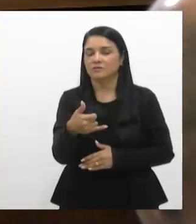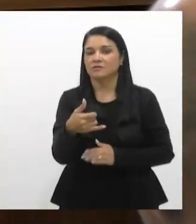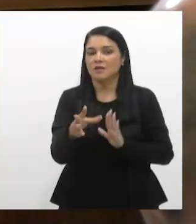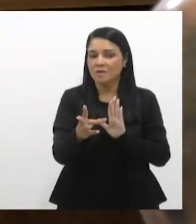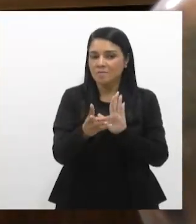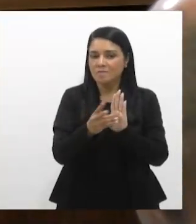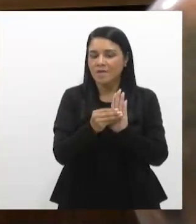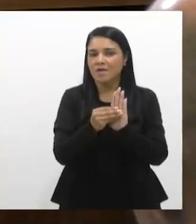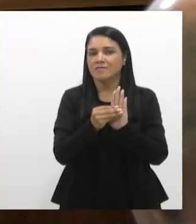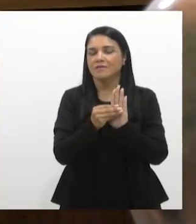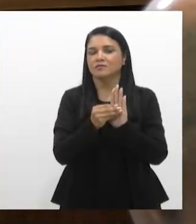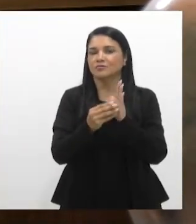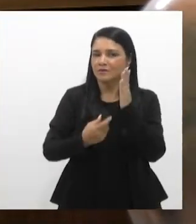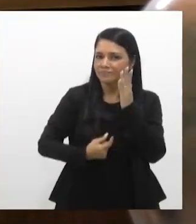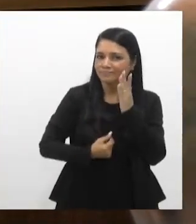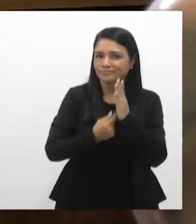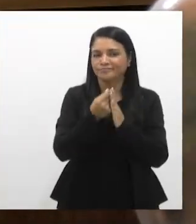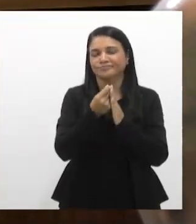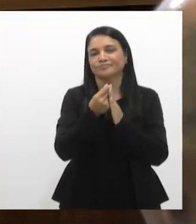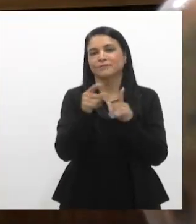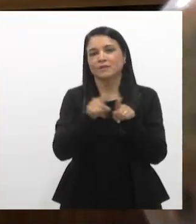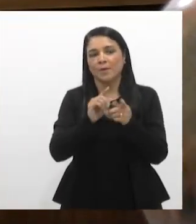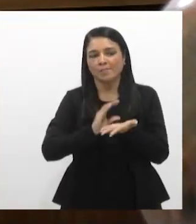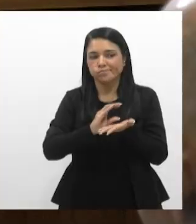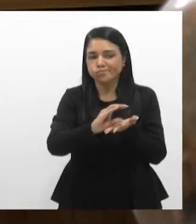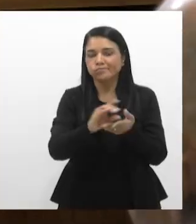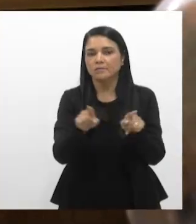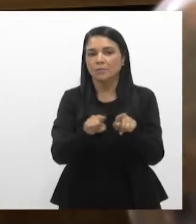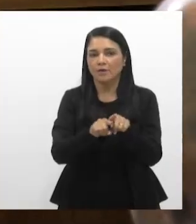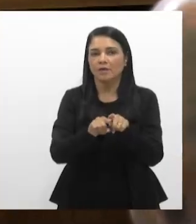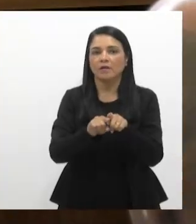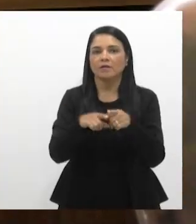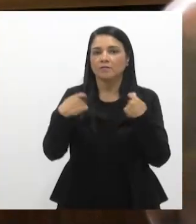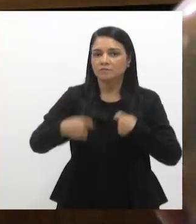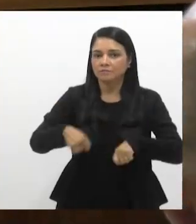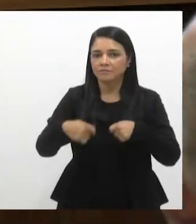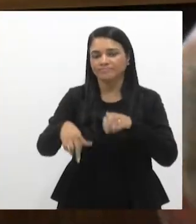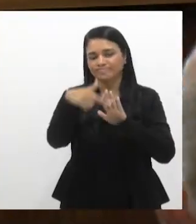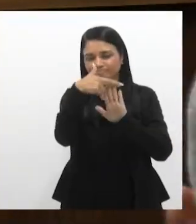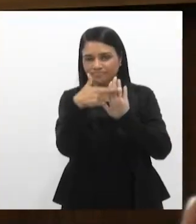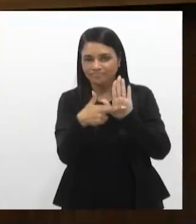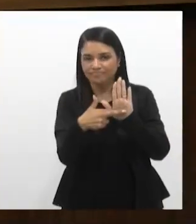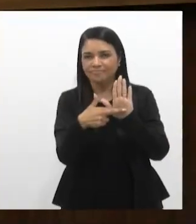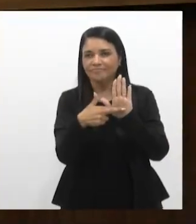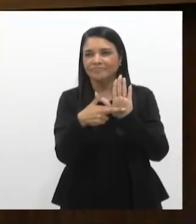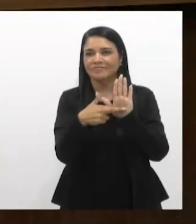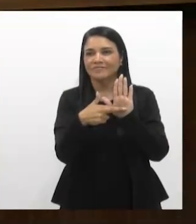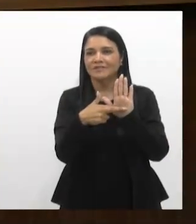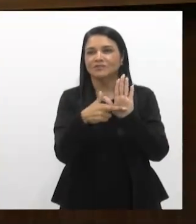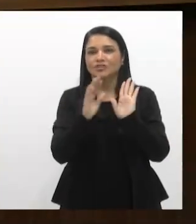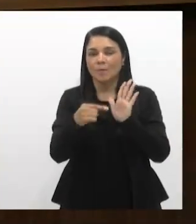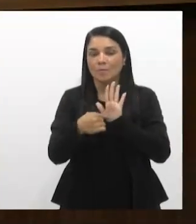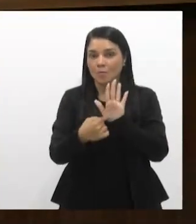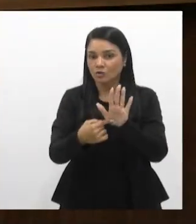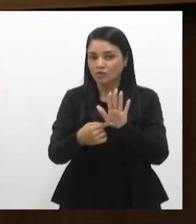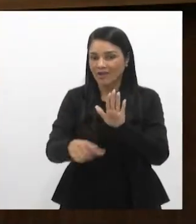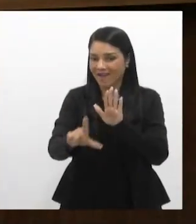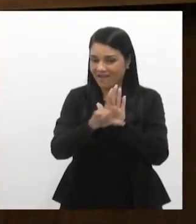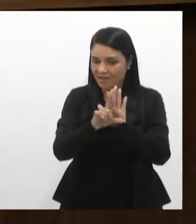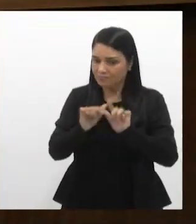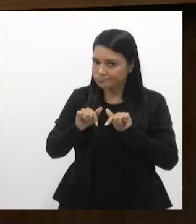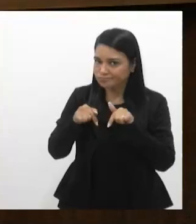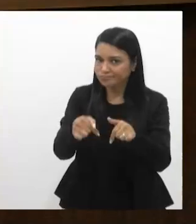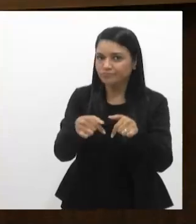para a questão orçamentária, de custeio, e também para a necessidade de regulamentação, porque já está tácito e implícito que a lei tem que ser